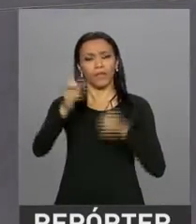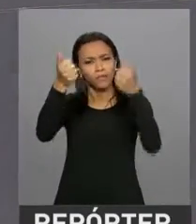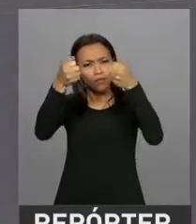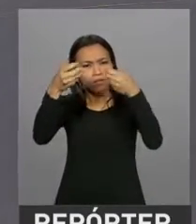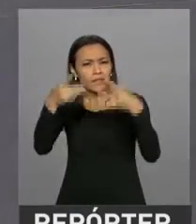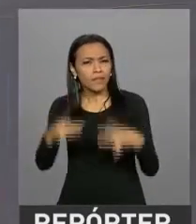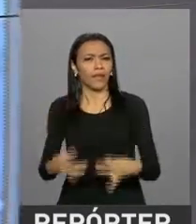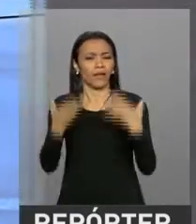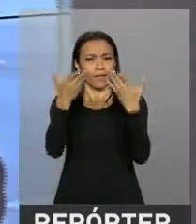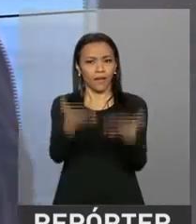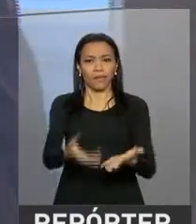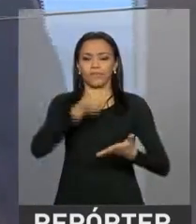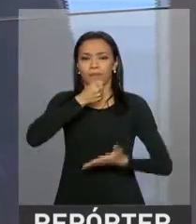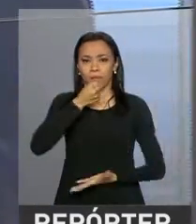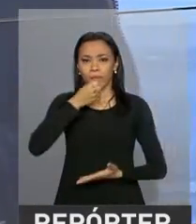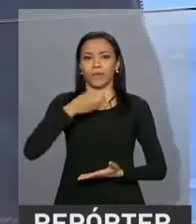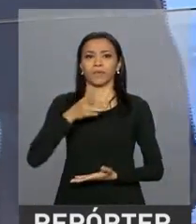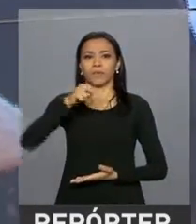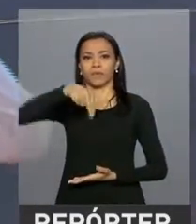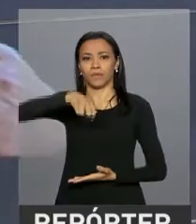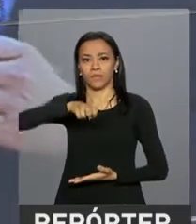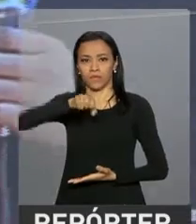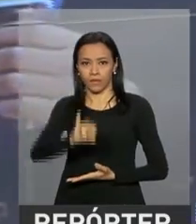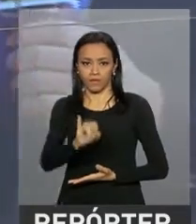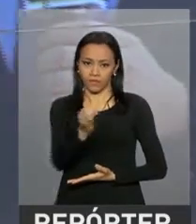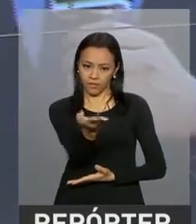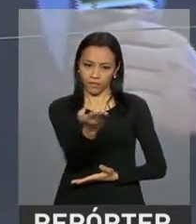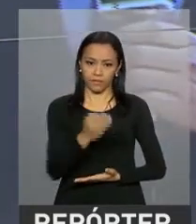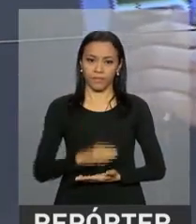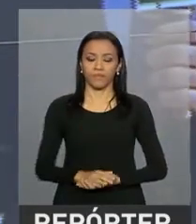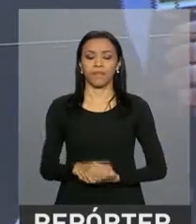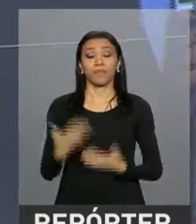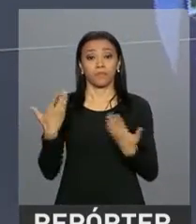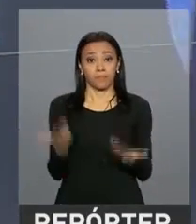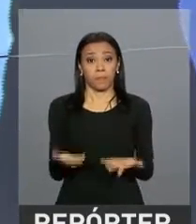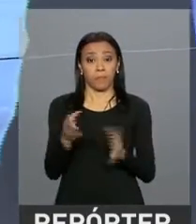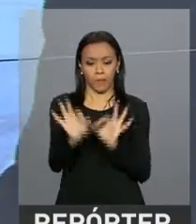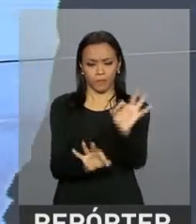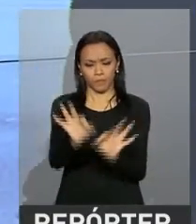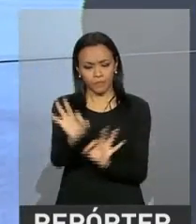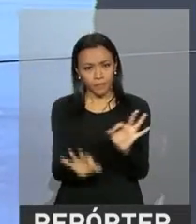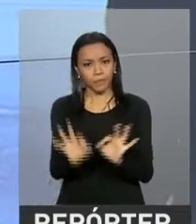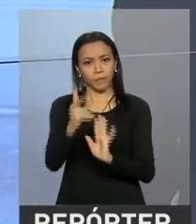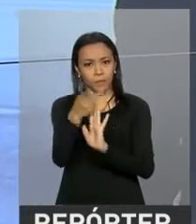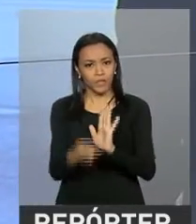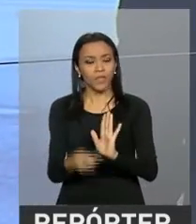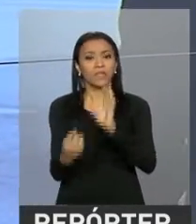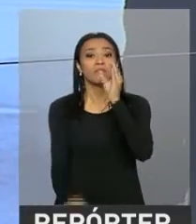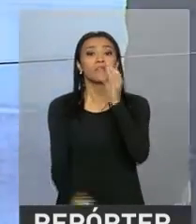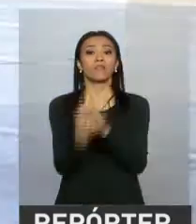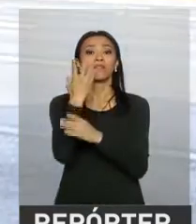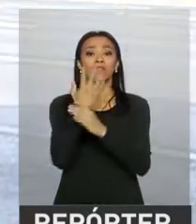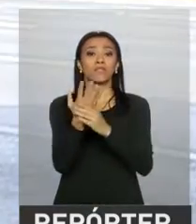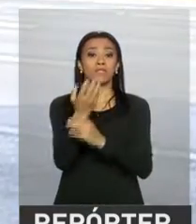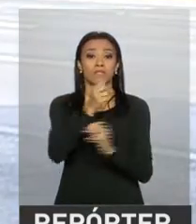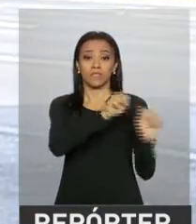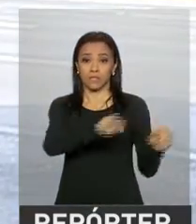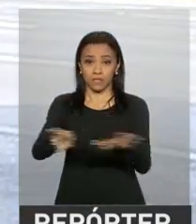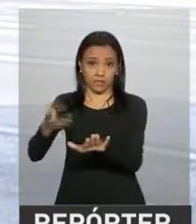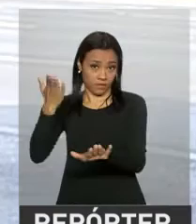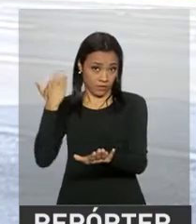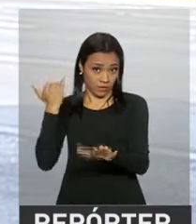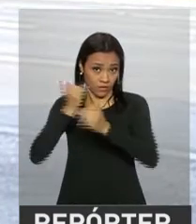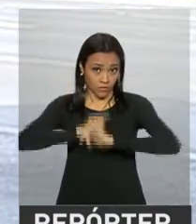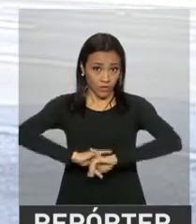ao vivo com o Ney Pereira. Oi, Ney. Oi, Renata. O Plano Novo Chico foi lançado na semana passada pelo presidente em